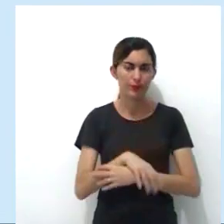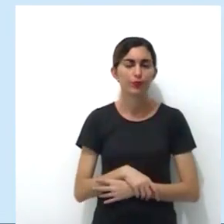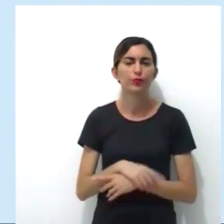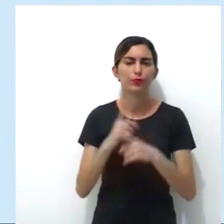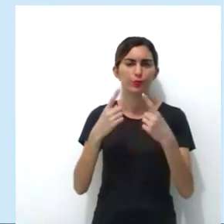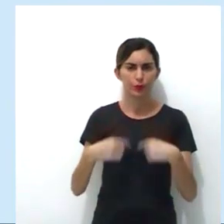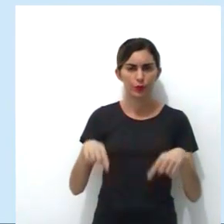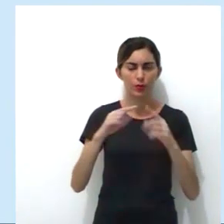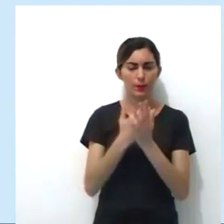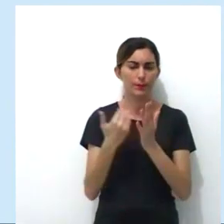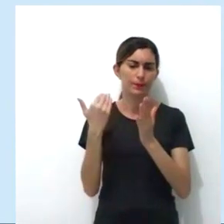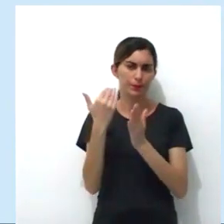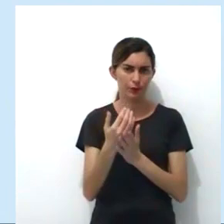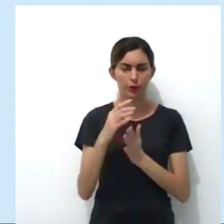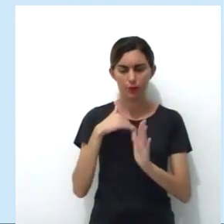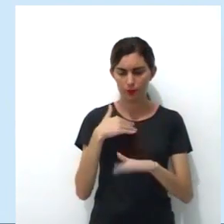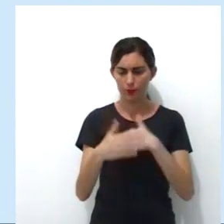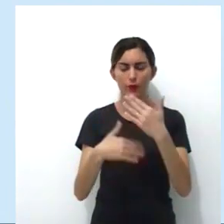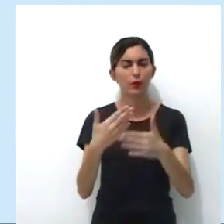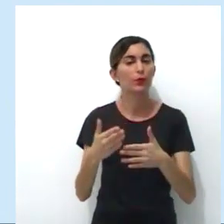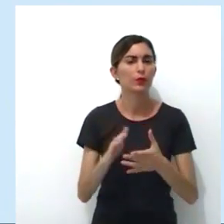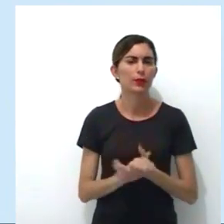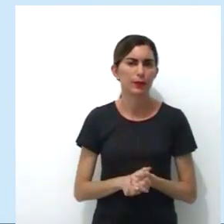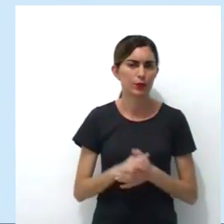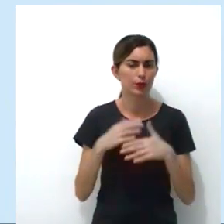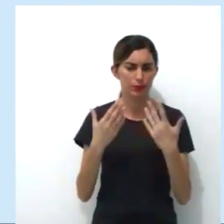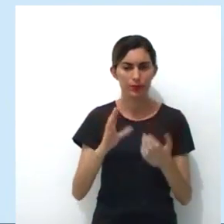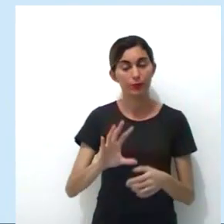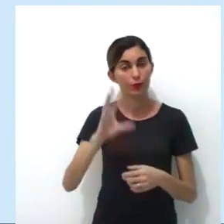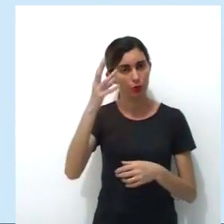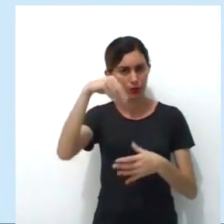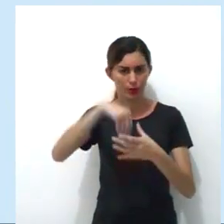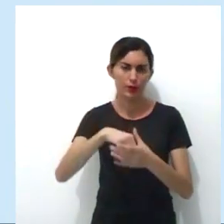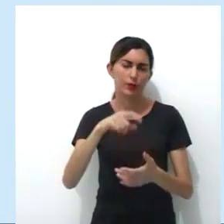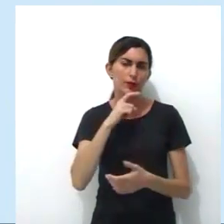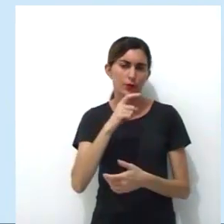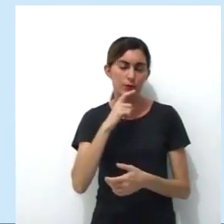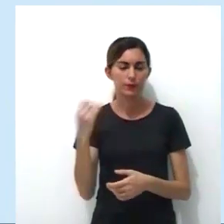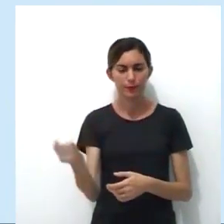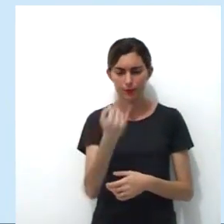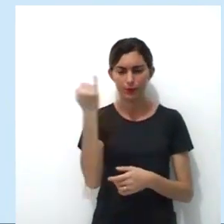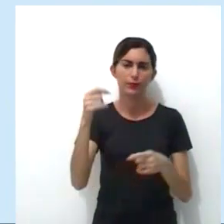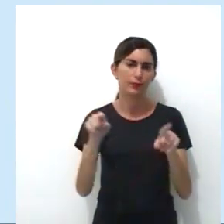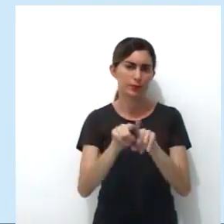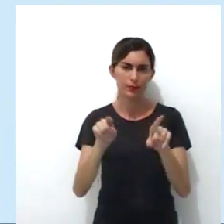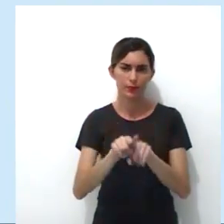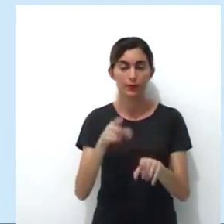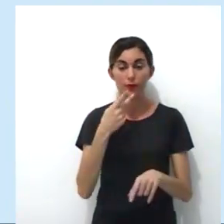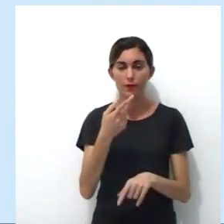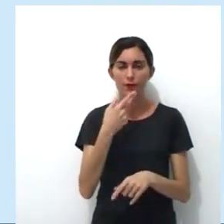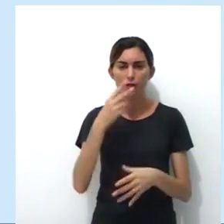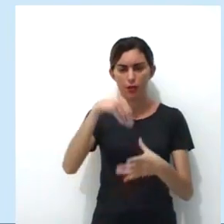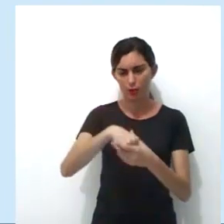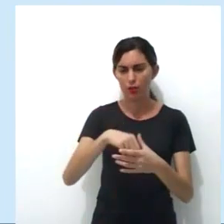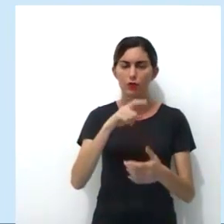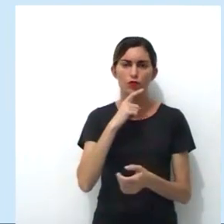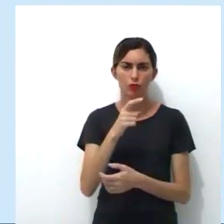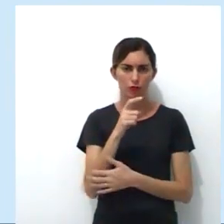calor do ar vai ser absorvido pelo evaporador. Então, dessa forma é